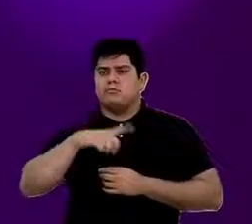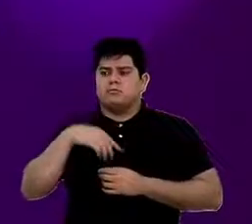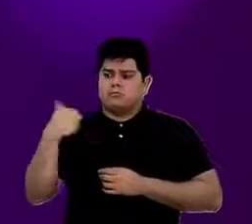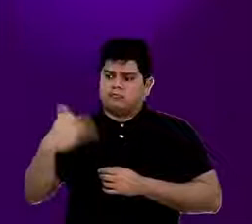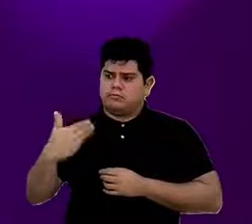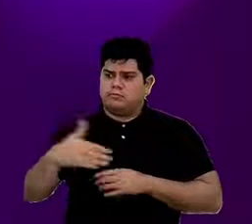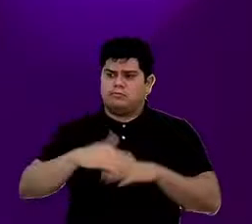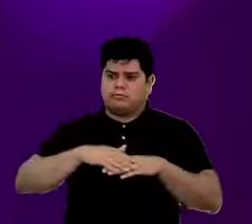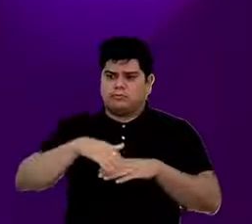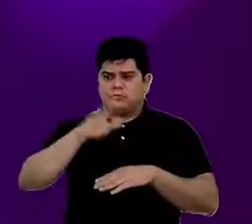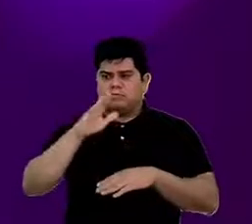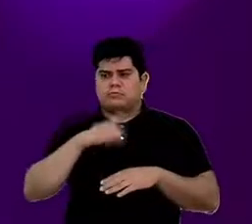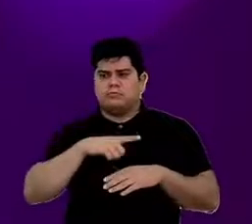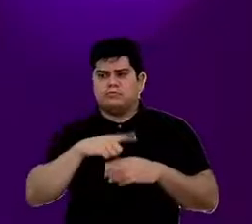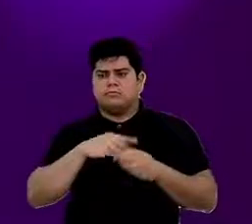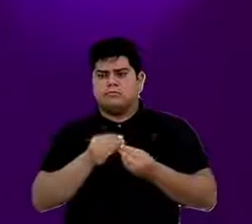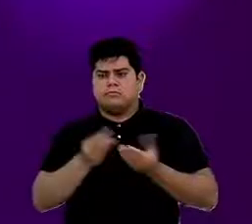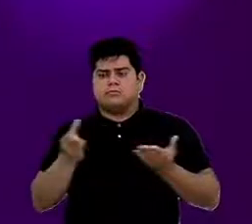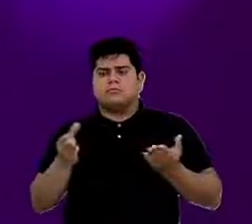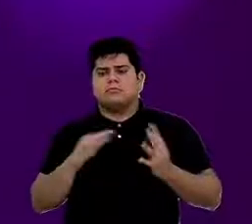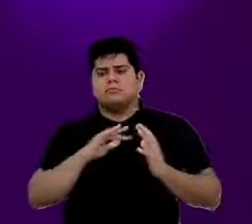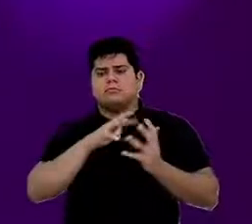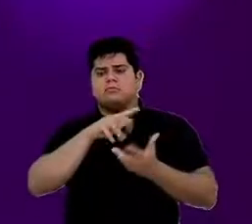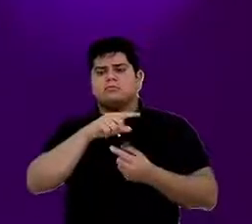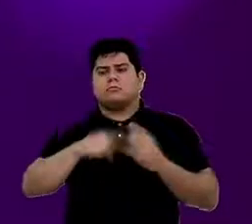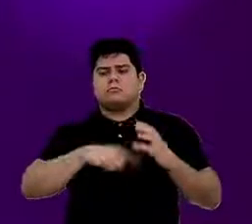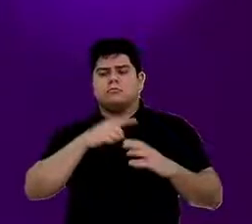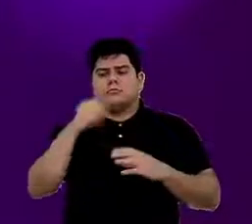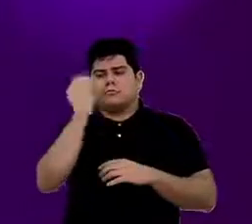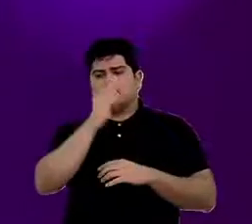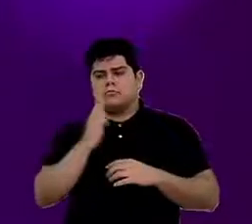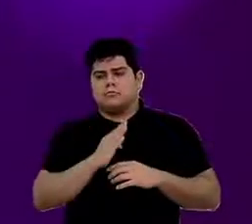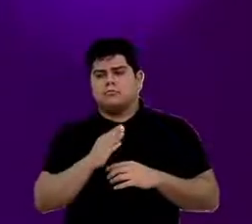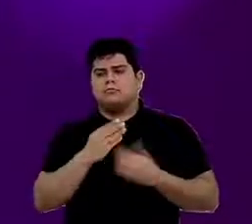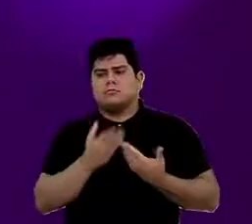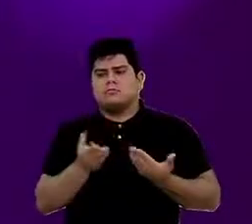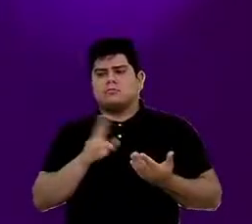está disponível no mundo todo e aqui no Brasil para uso